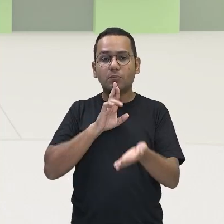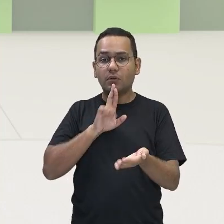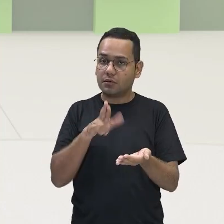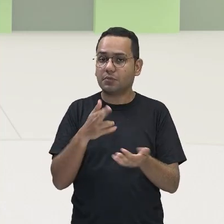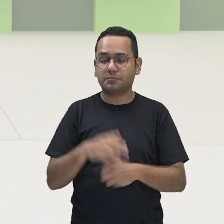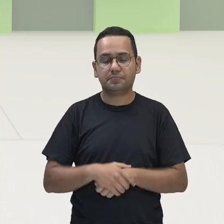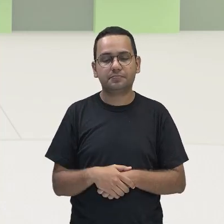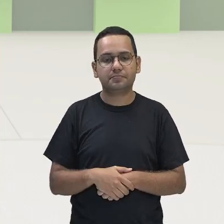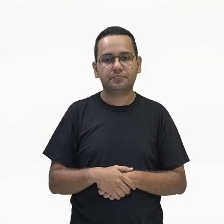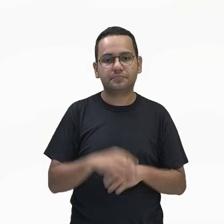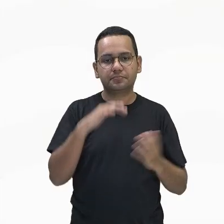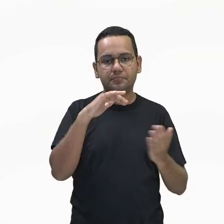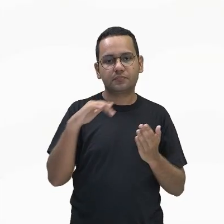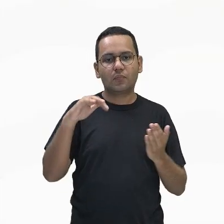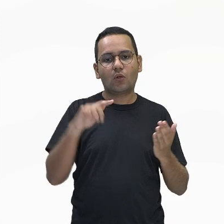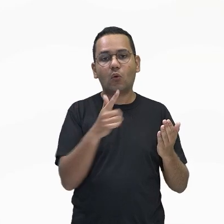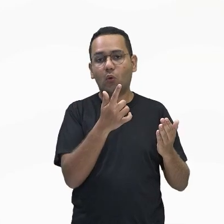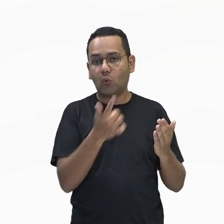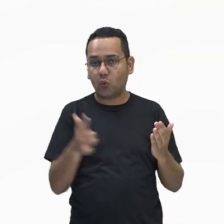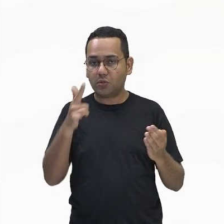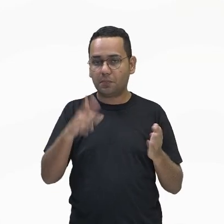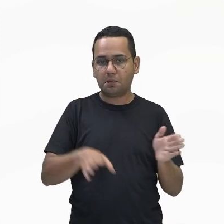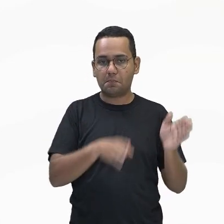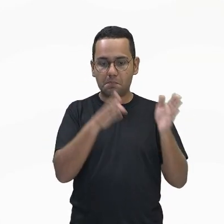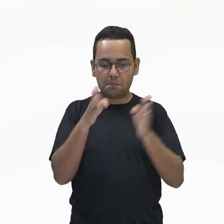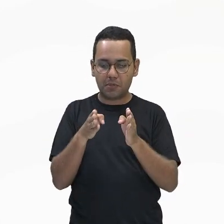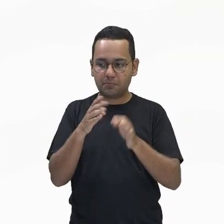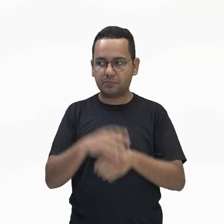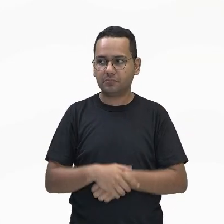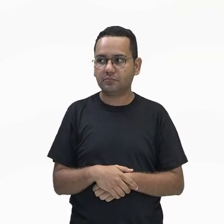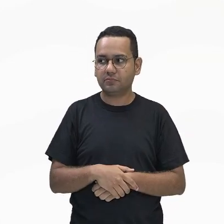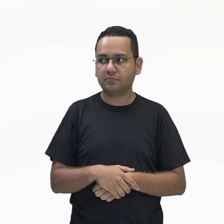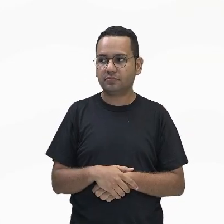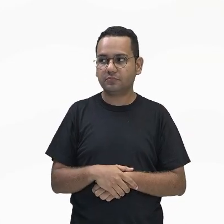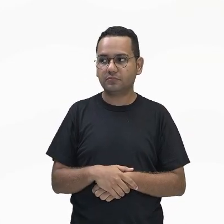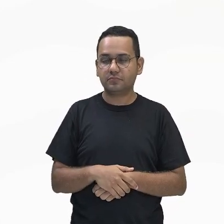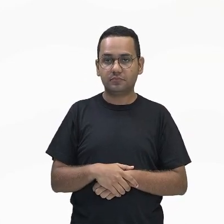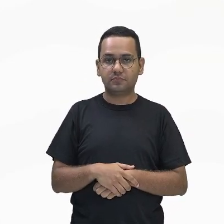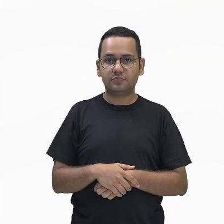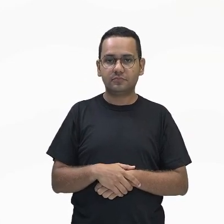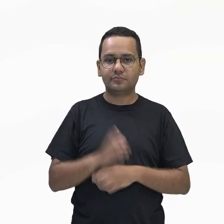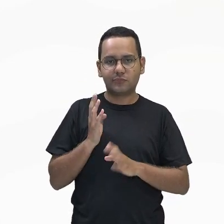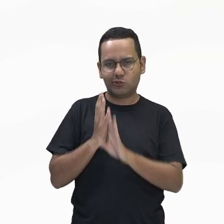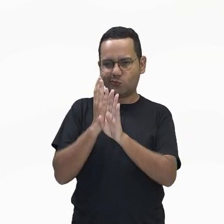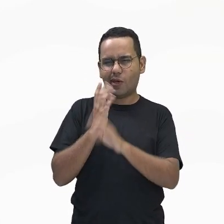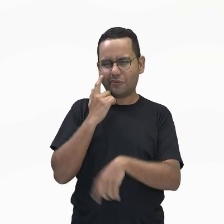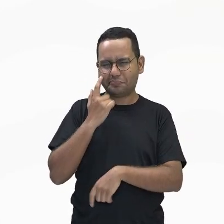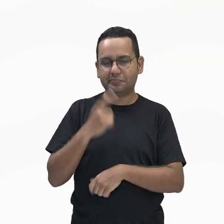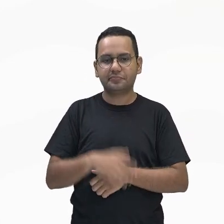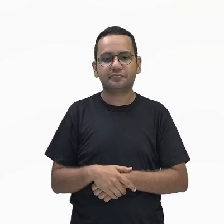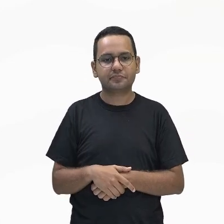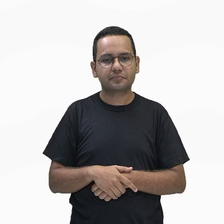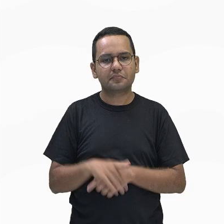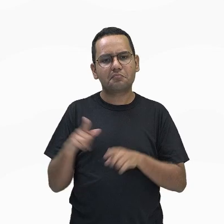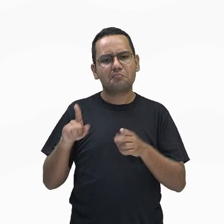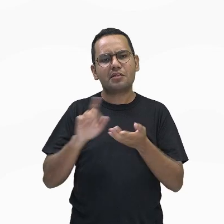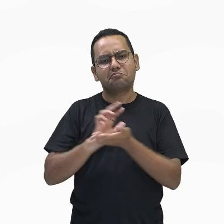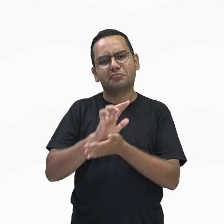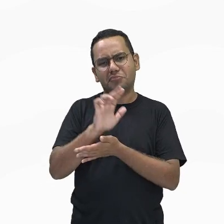tá? Vamos ver aí descobertas inovadoras. São os muitos avanços,